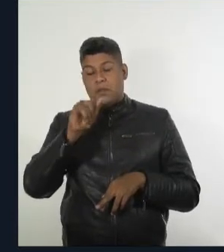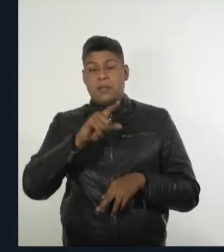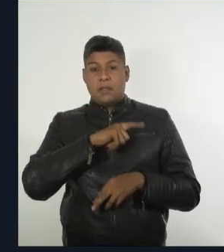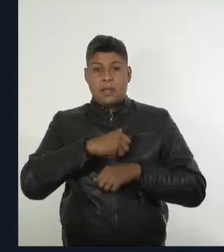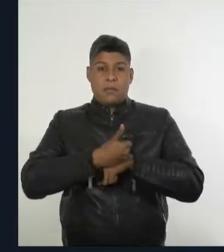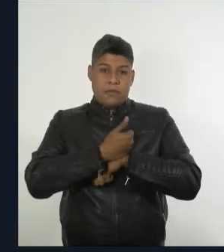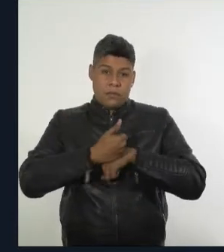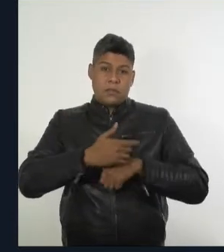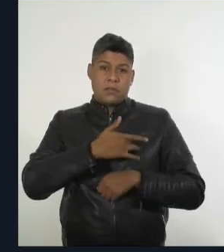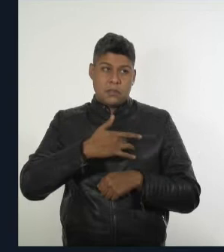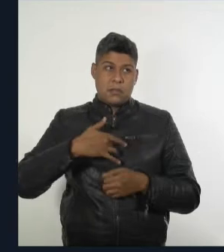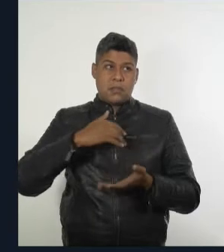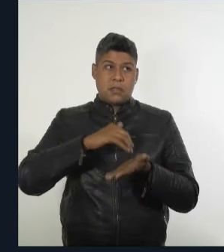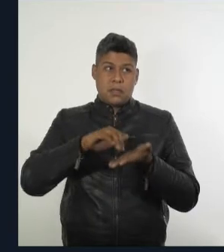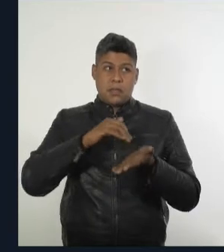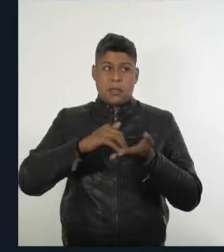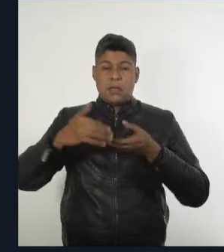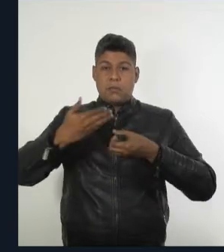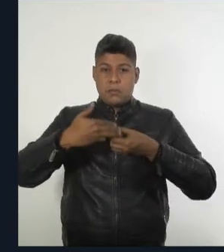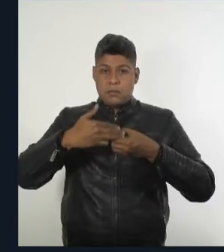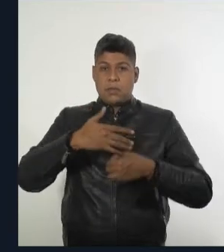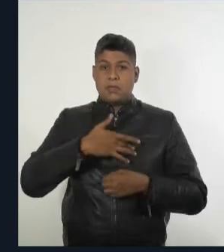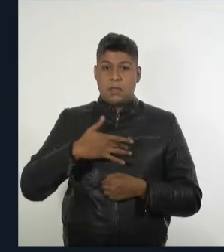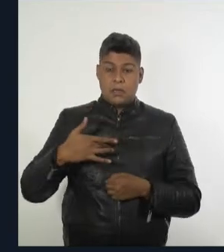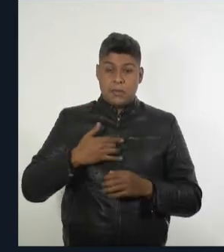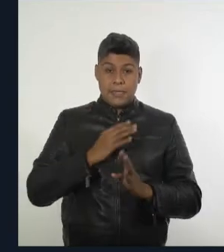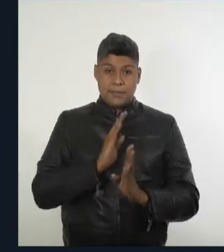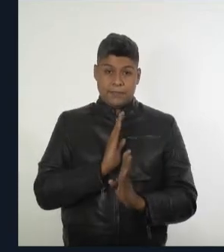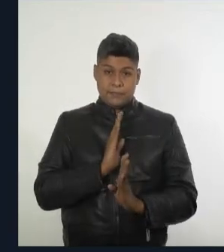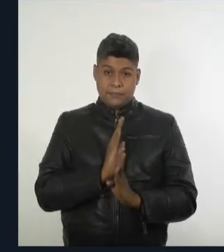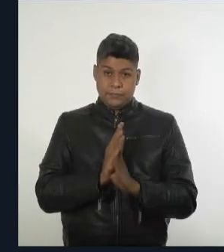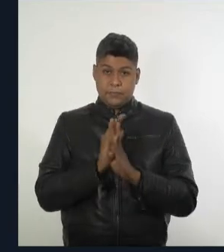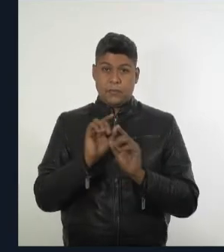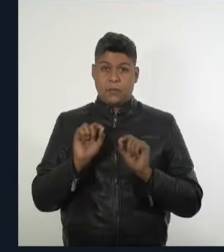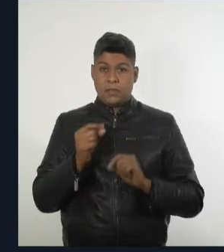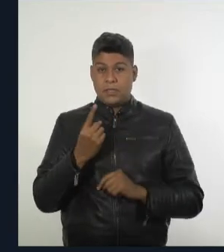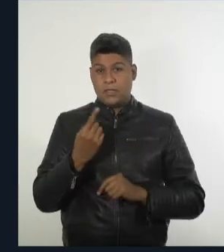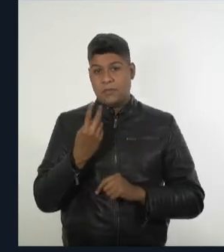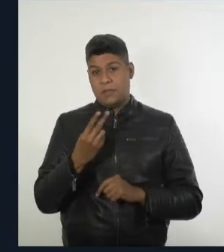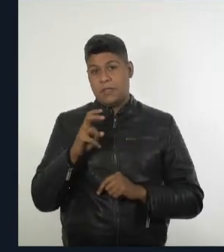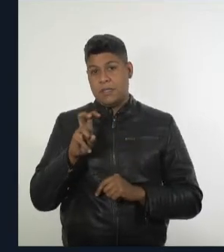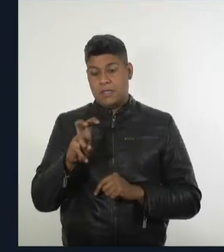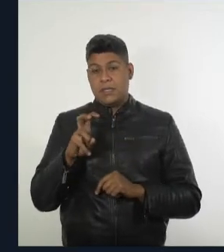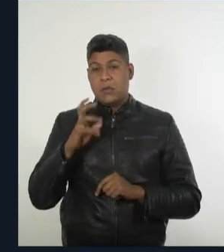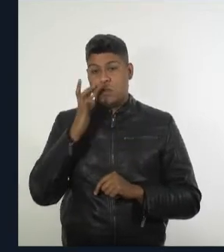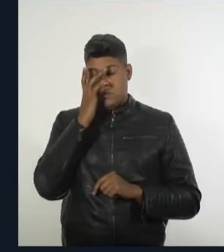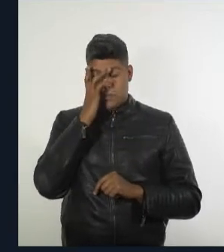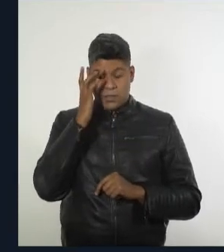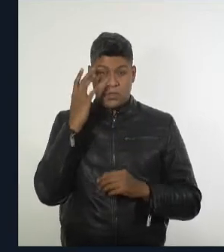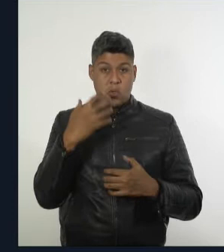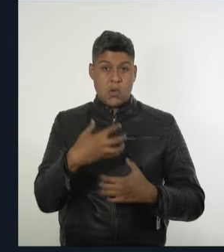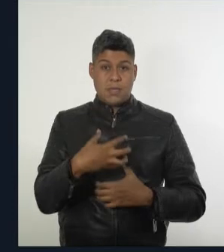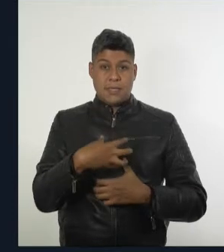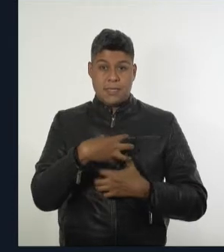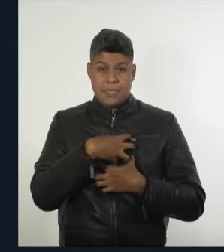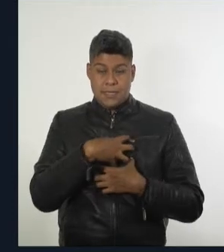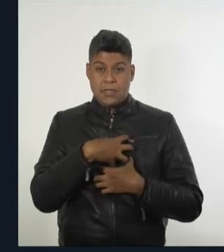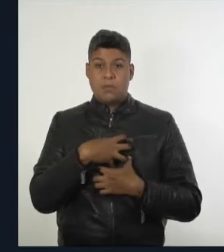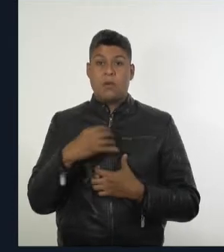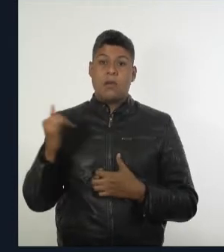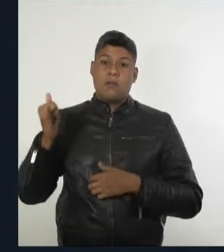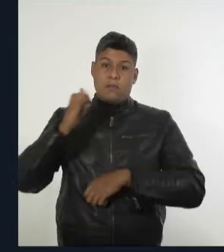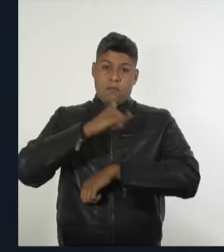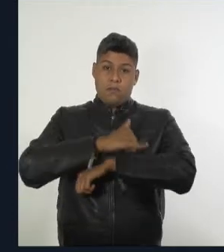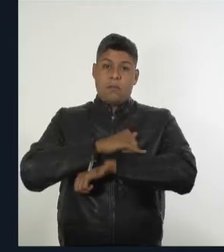saúde da Secretaria Municipal de Saúde. Nós identificamos 125 pessoas sintomáticas nos voos